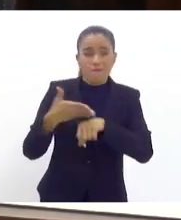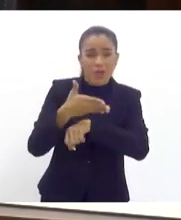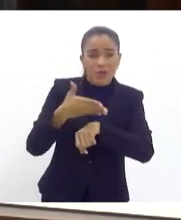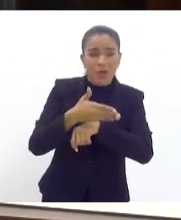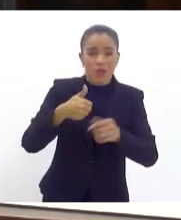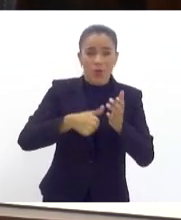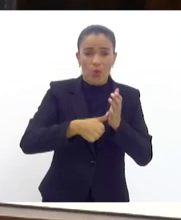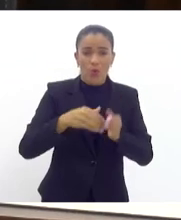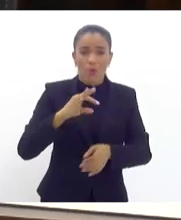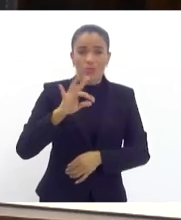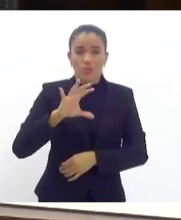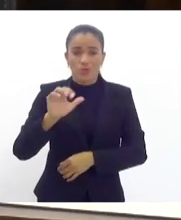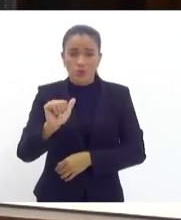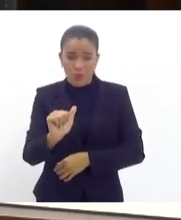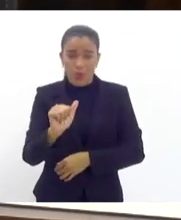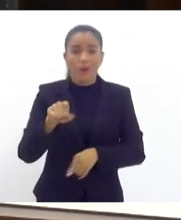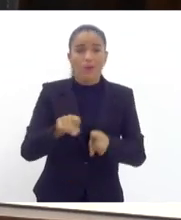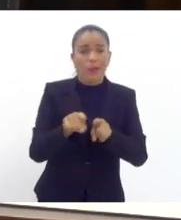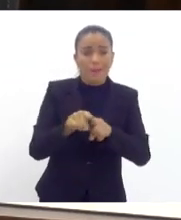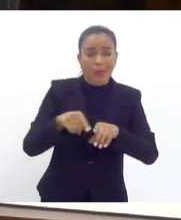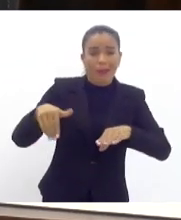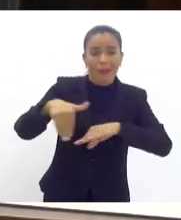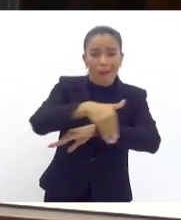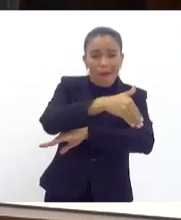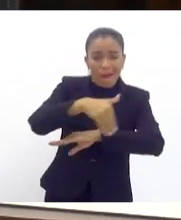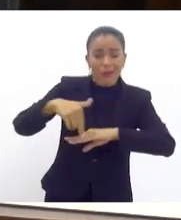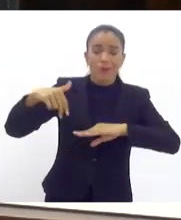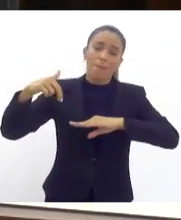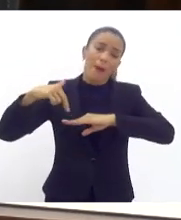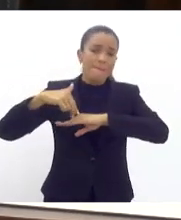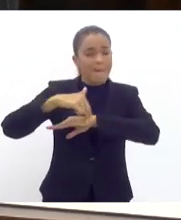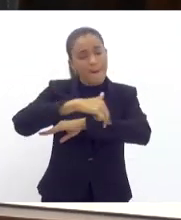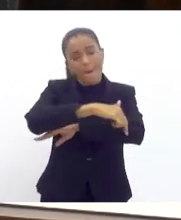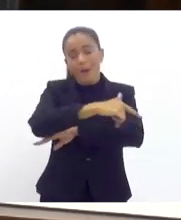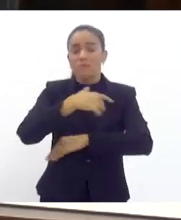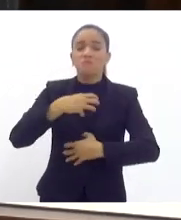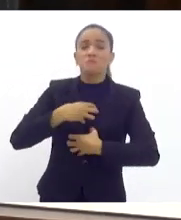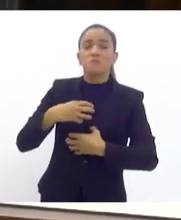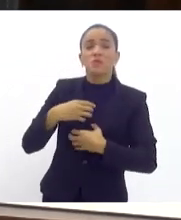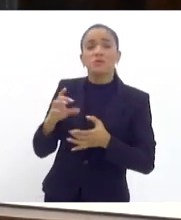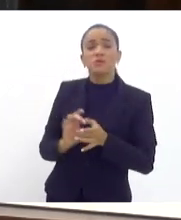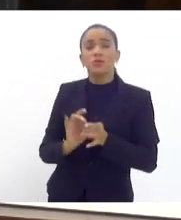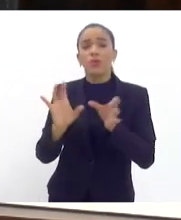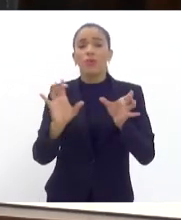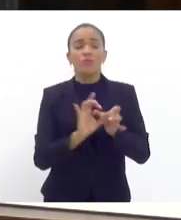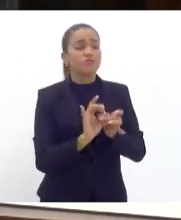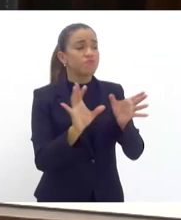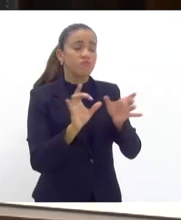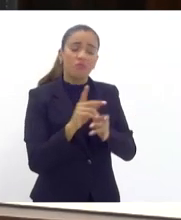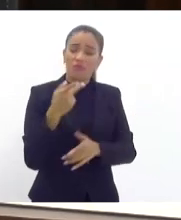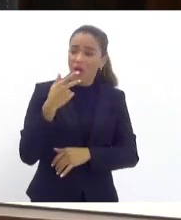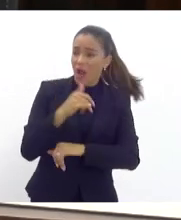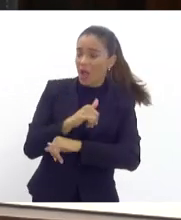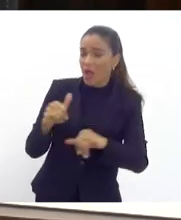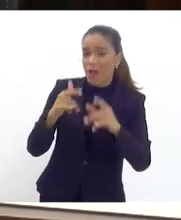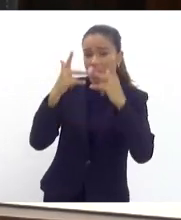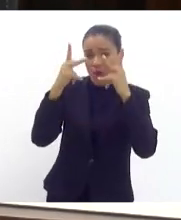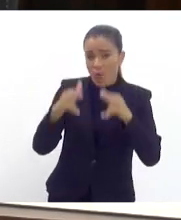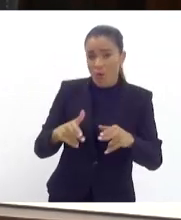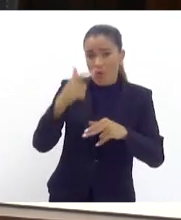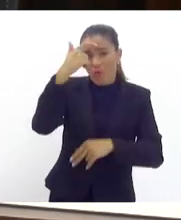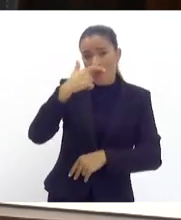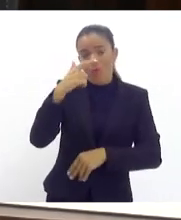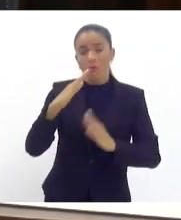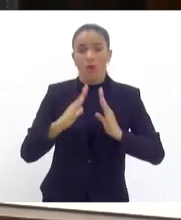Clube fazendo compras na Tijuca andando pela Tijuca eu me sinto muito à vontade para aqui doutor falar Como morador da